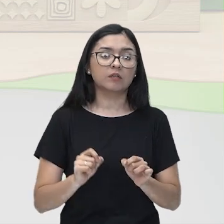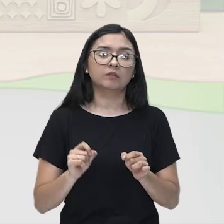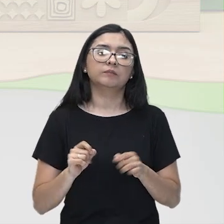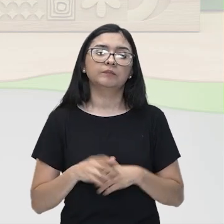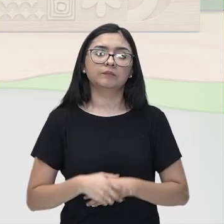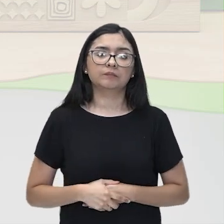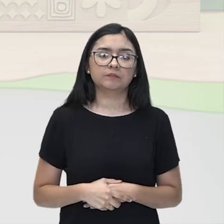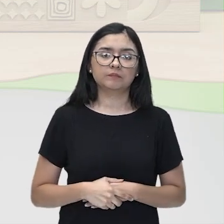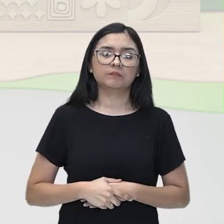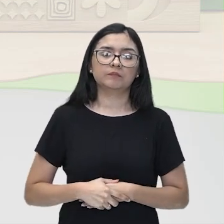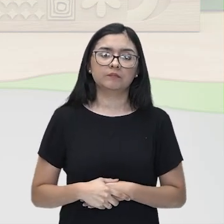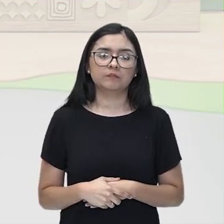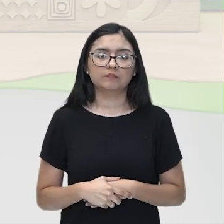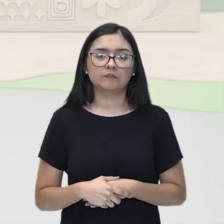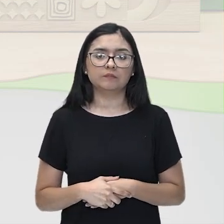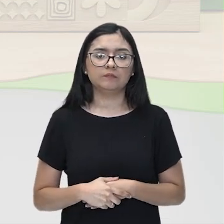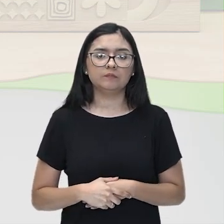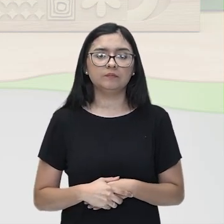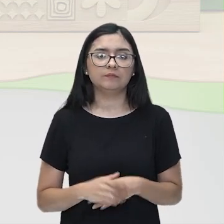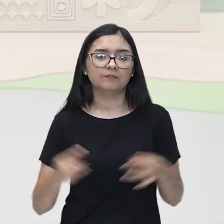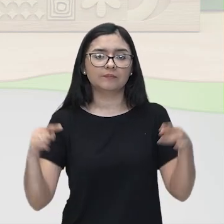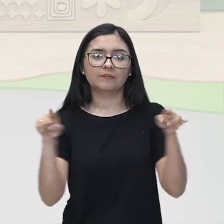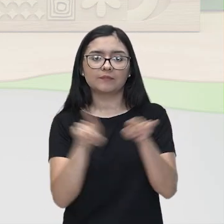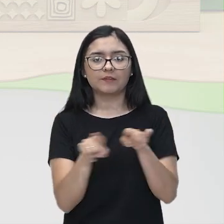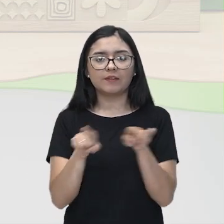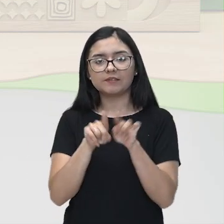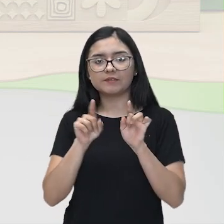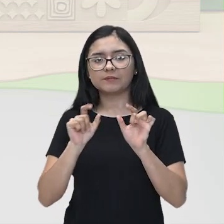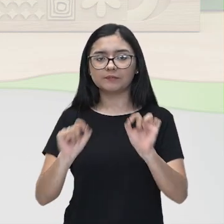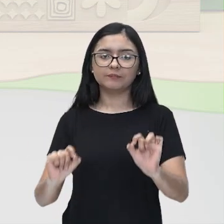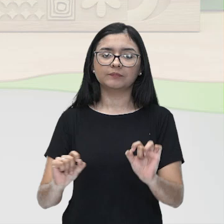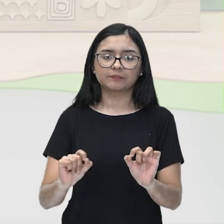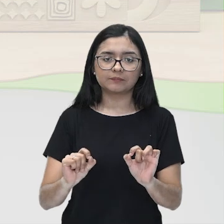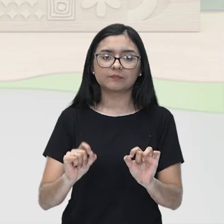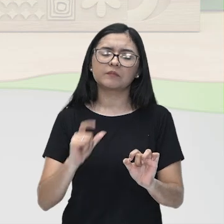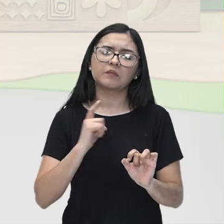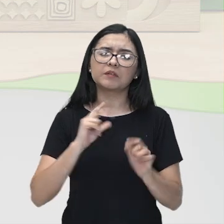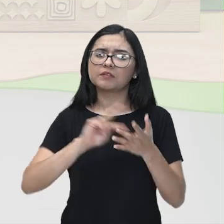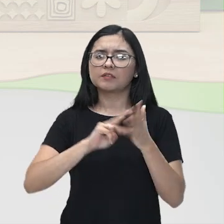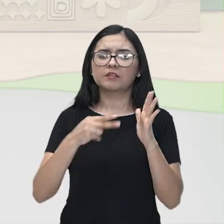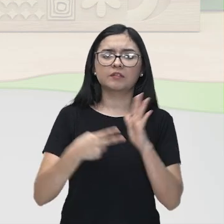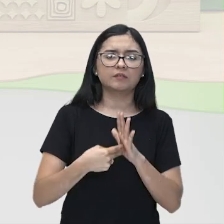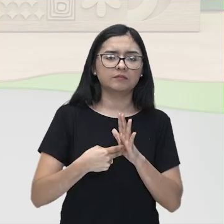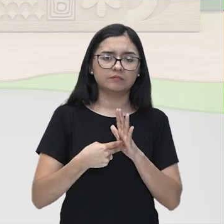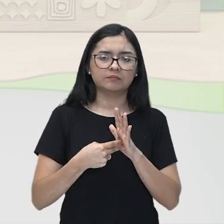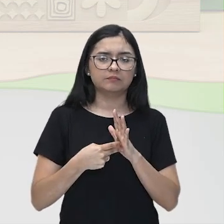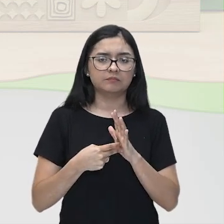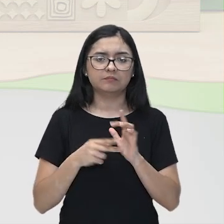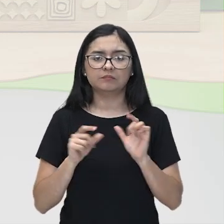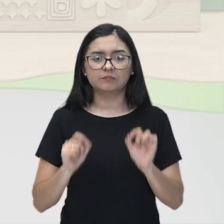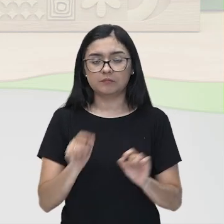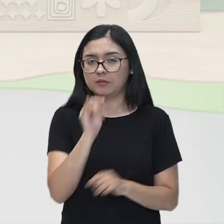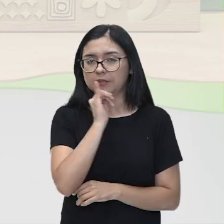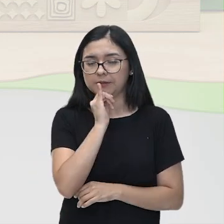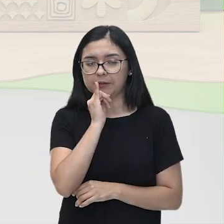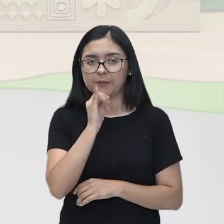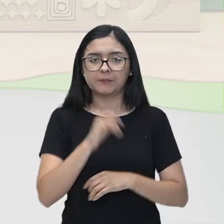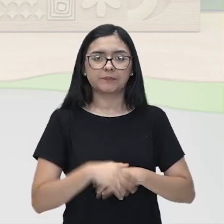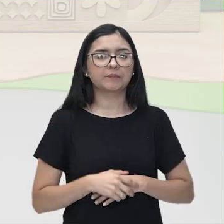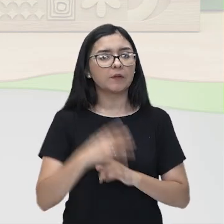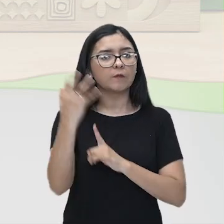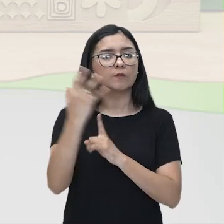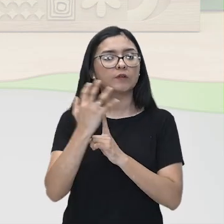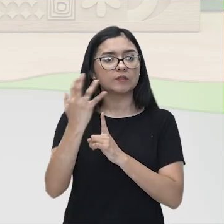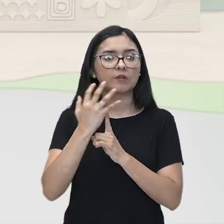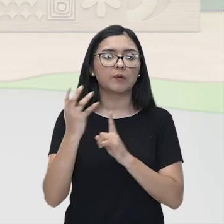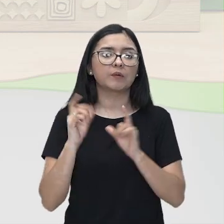de ritmos circadianos. Professora, o que é isso? Por exemplo, um